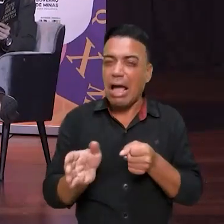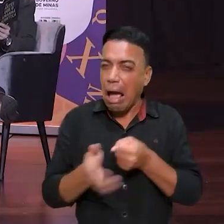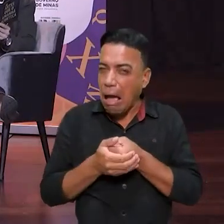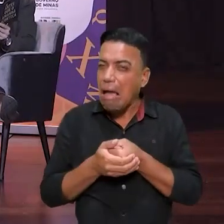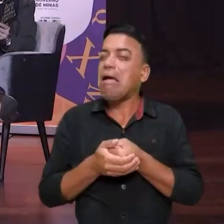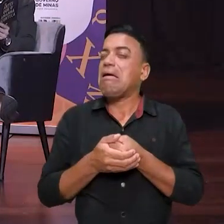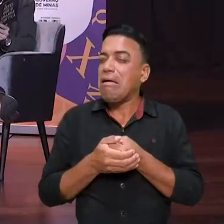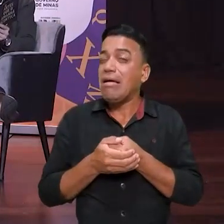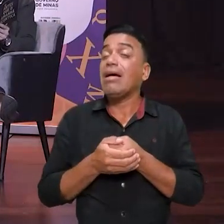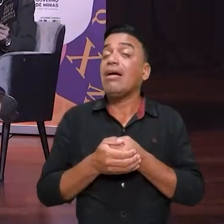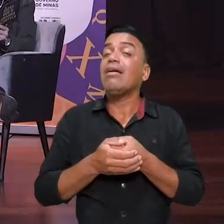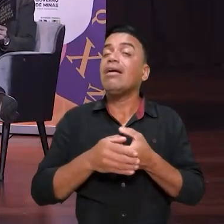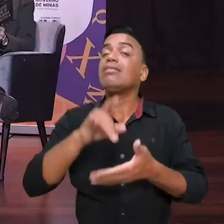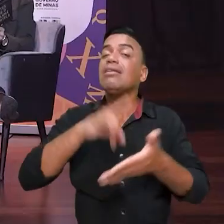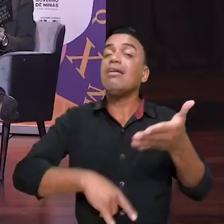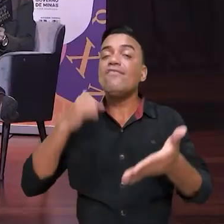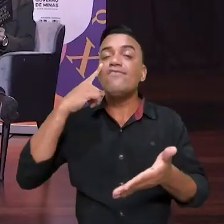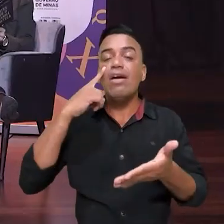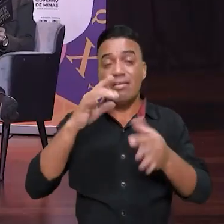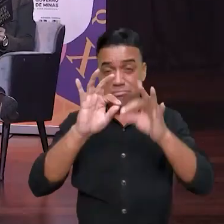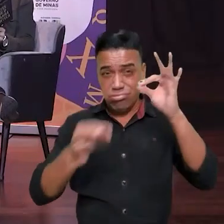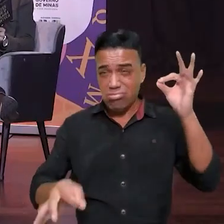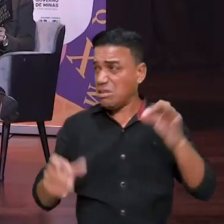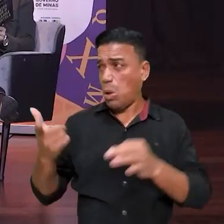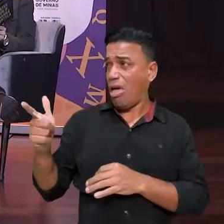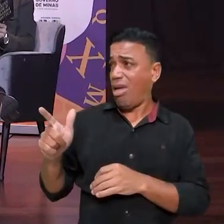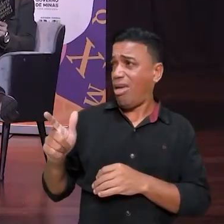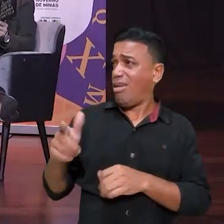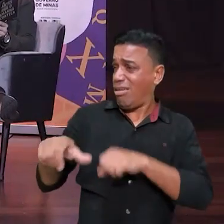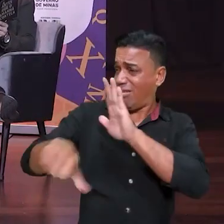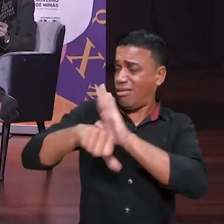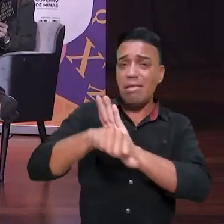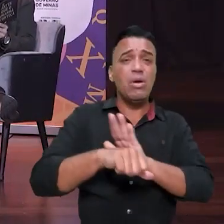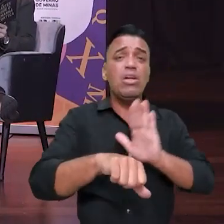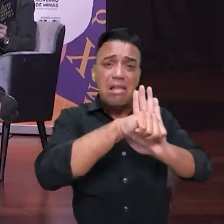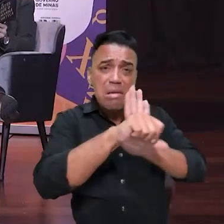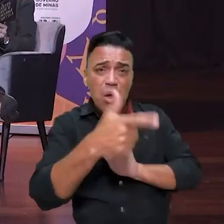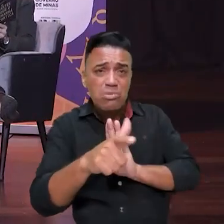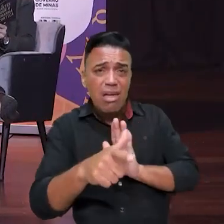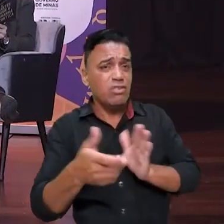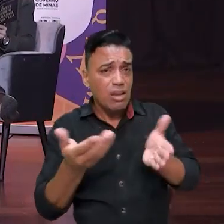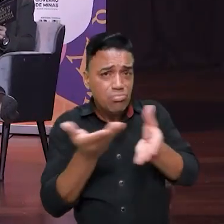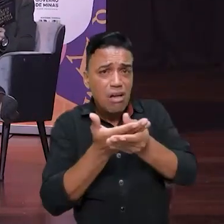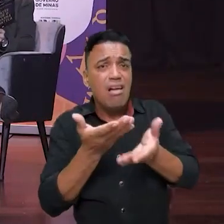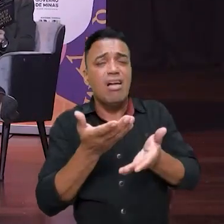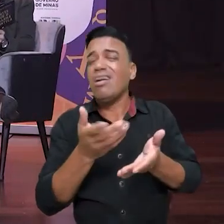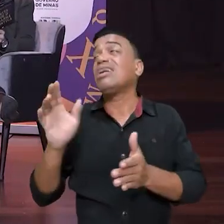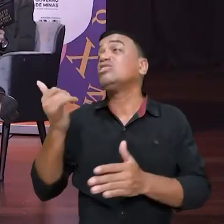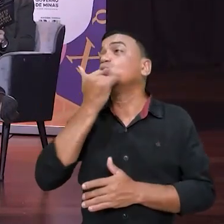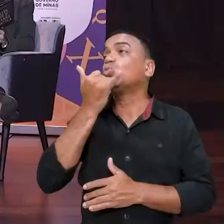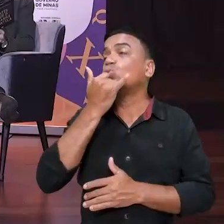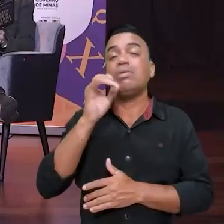escondendo alguma coisa. Me traz a ficha dela. Ela não tem ficha, doutor. Como não tem ficha? Você não fichou a moça? O senhor me